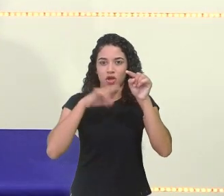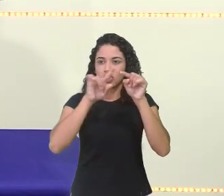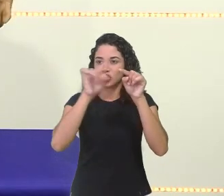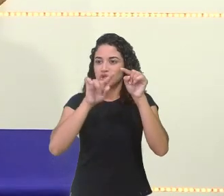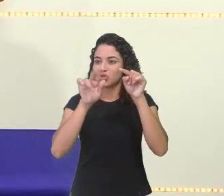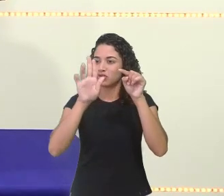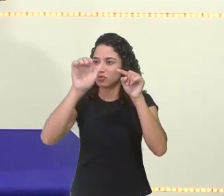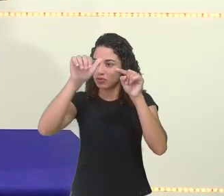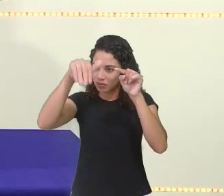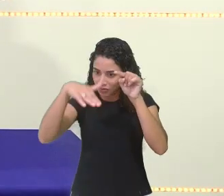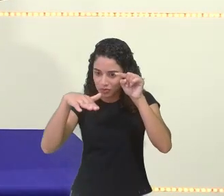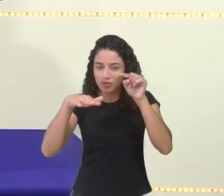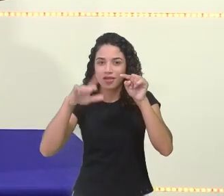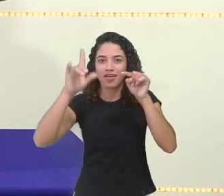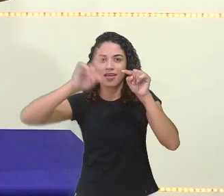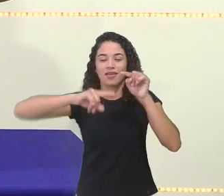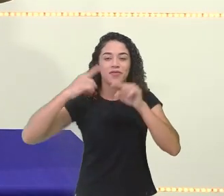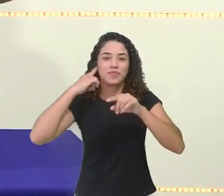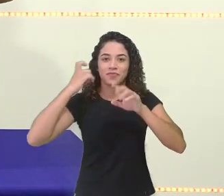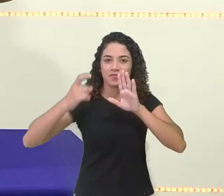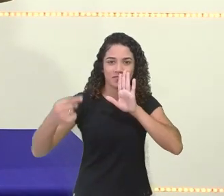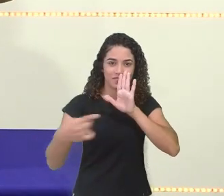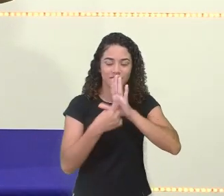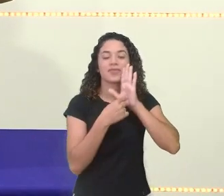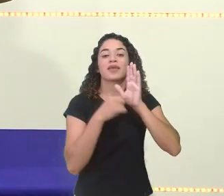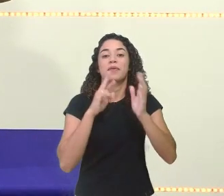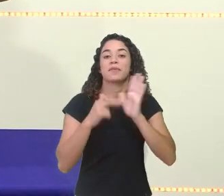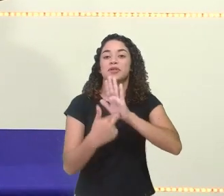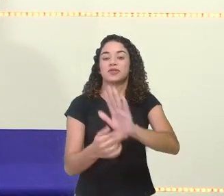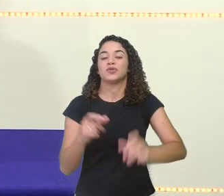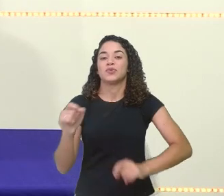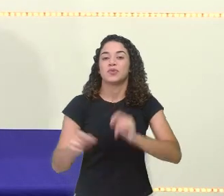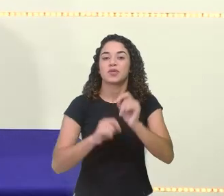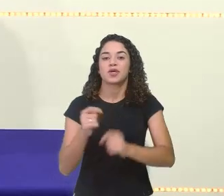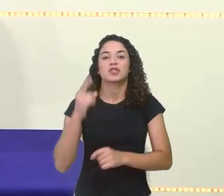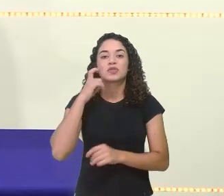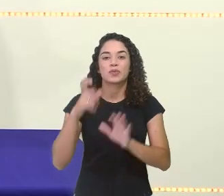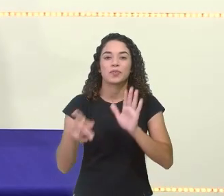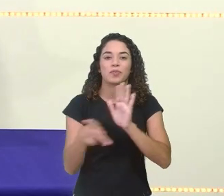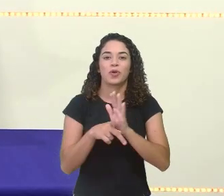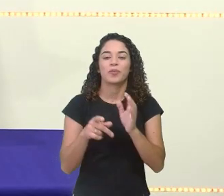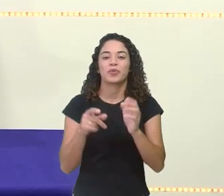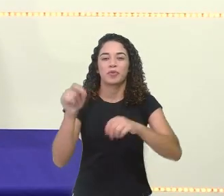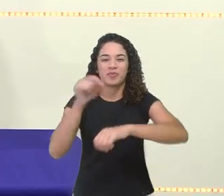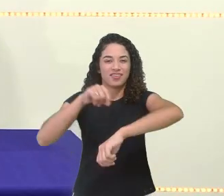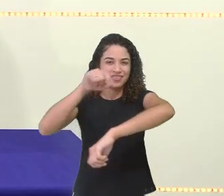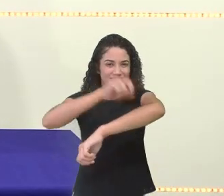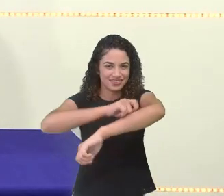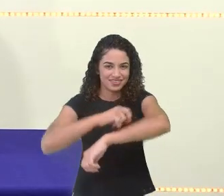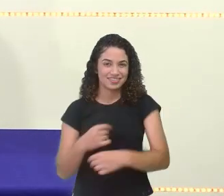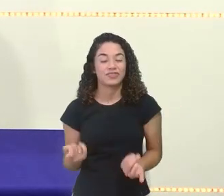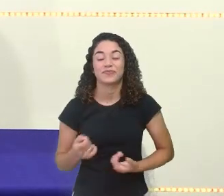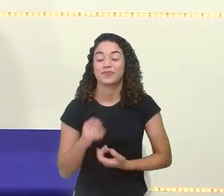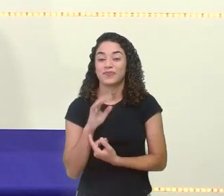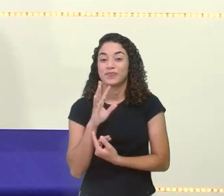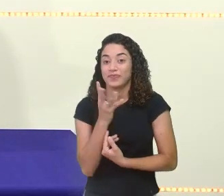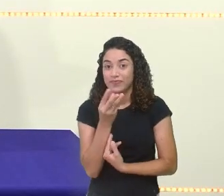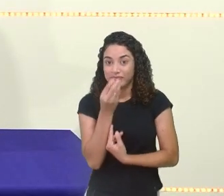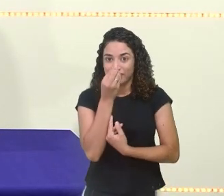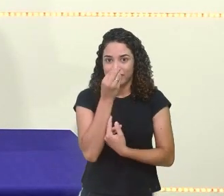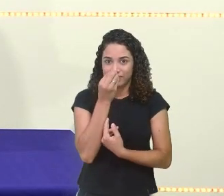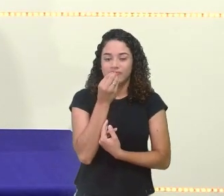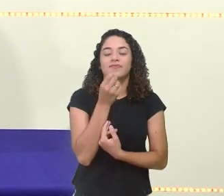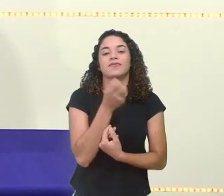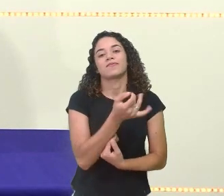zum, uma onomatopeia representando o som da abelha, tá? Então, na primavera, o que é que acontece? Na primavera,